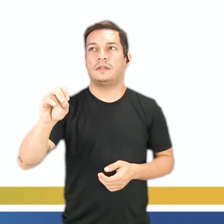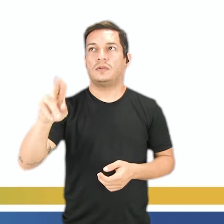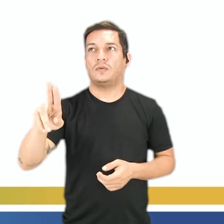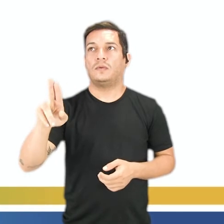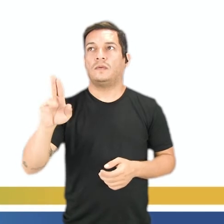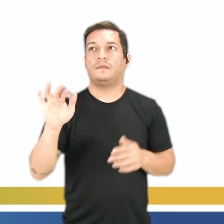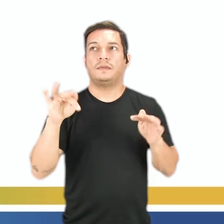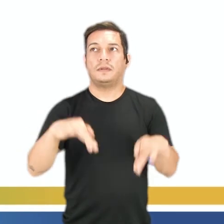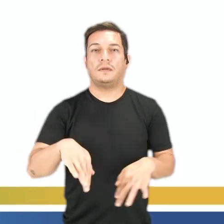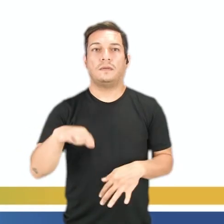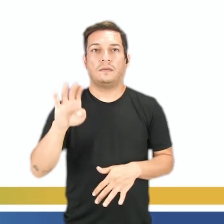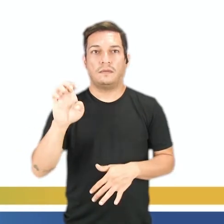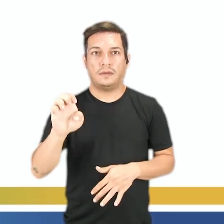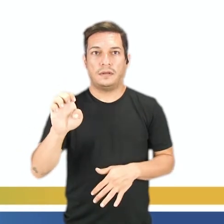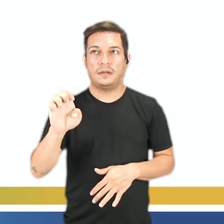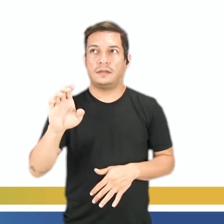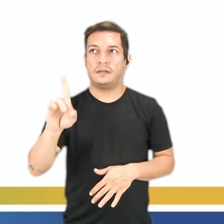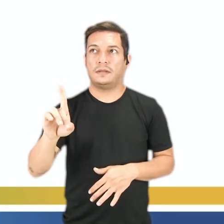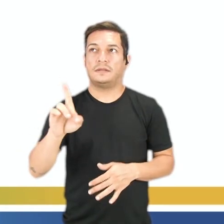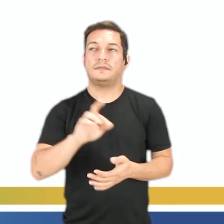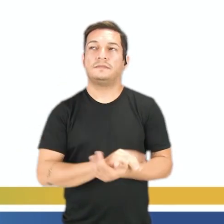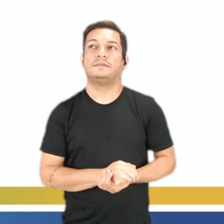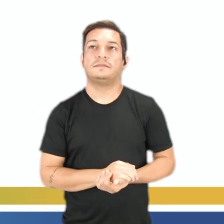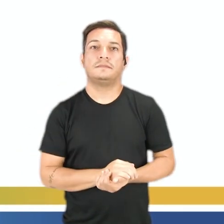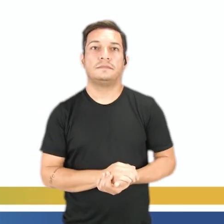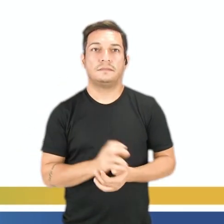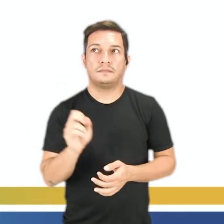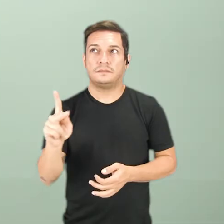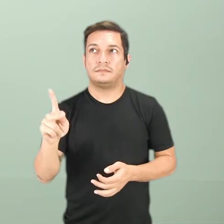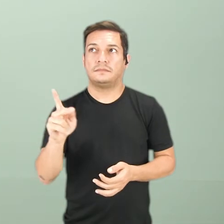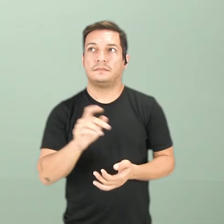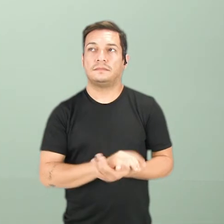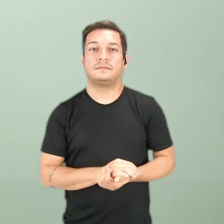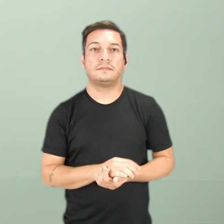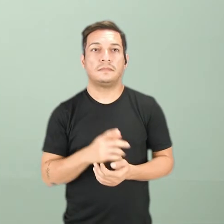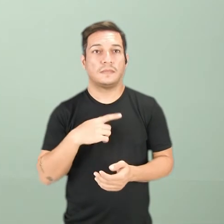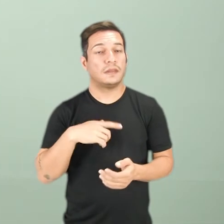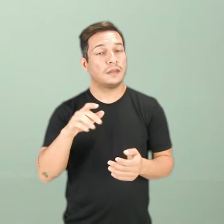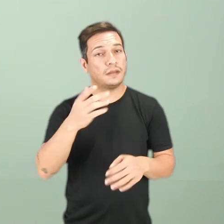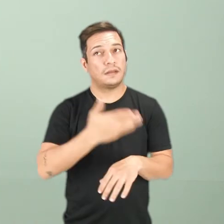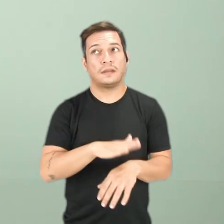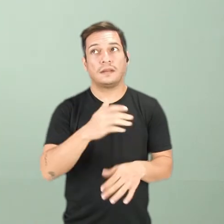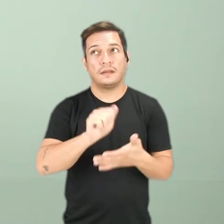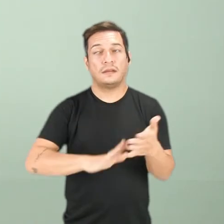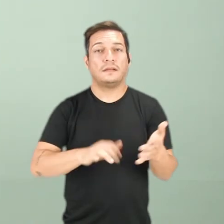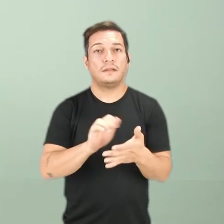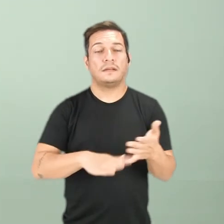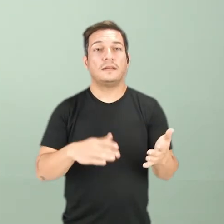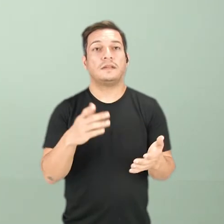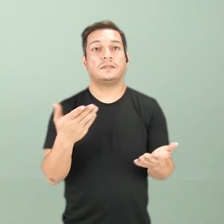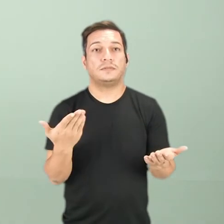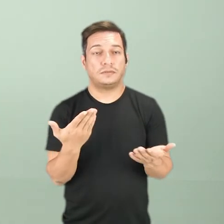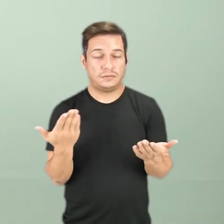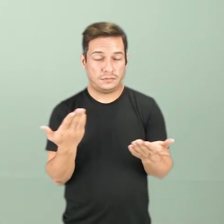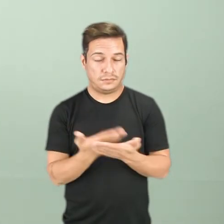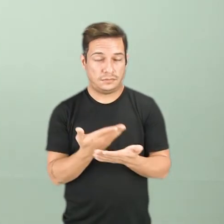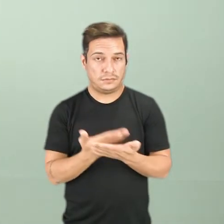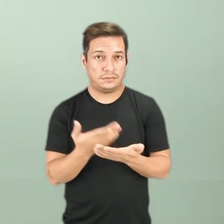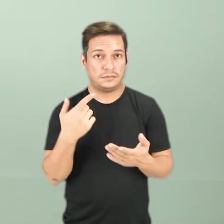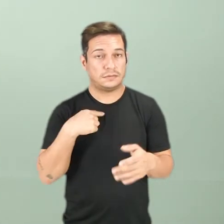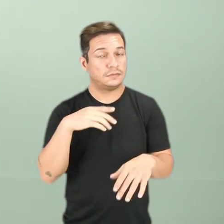Termina com E, então só colocar o ED, ok? Então, esse é o nosso exercício daqui